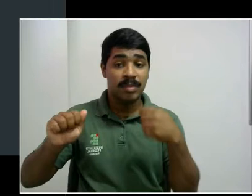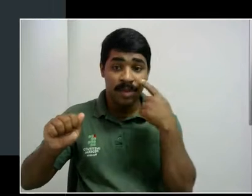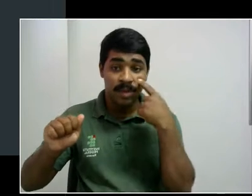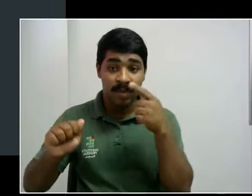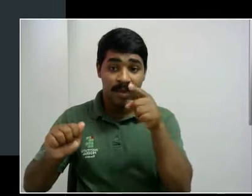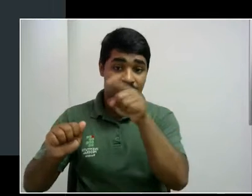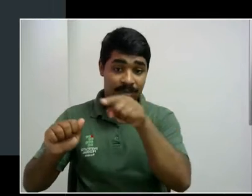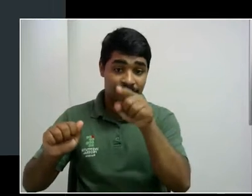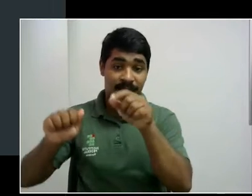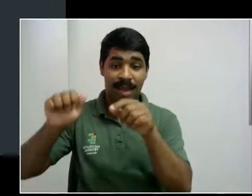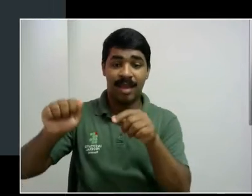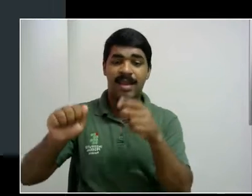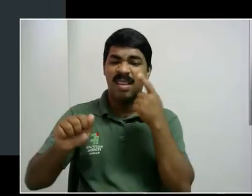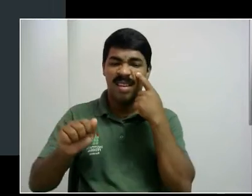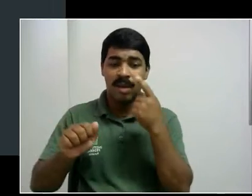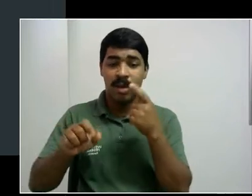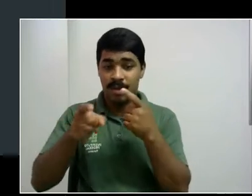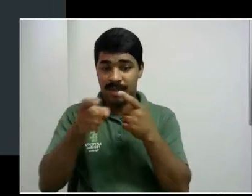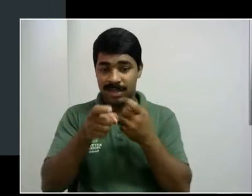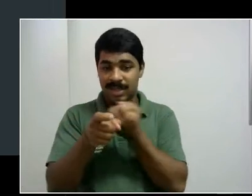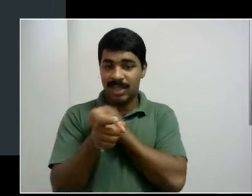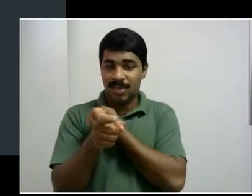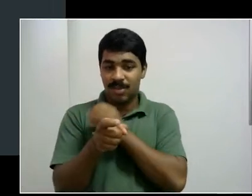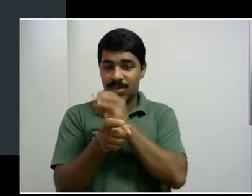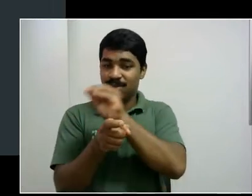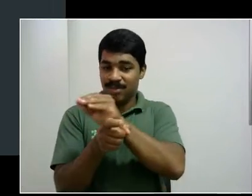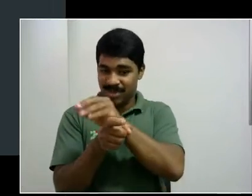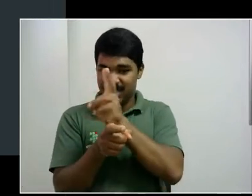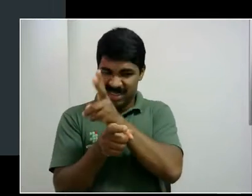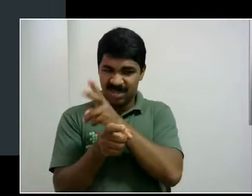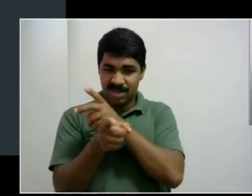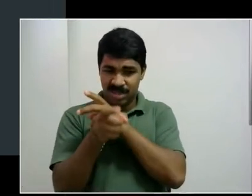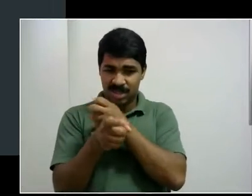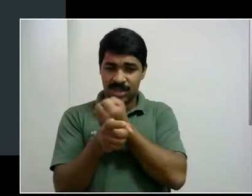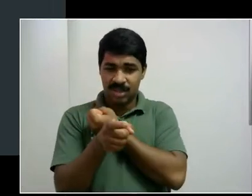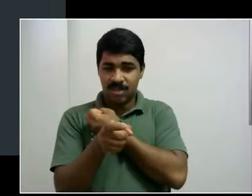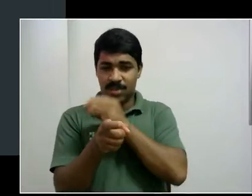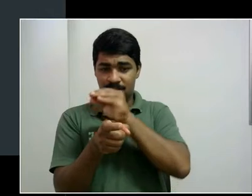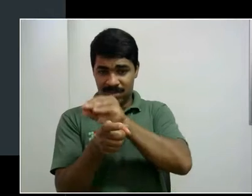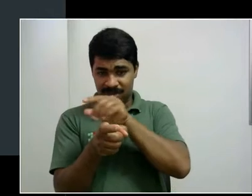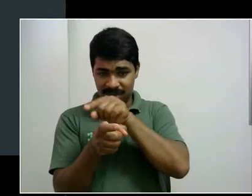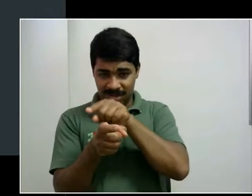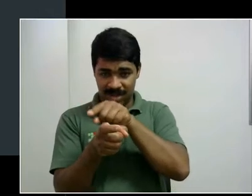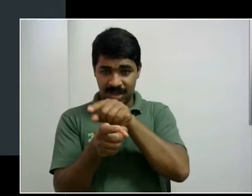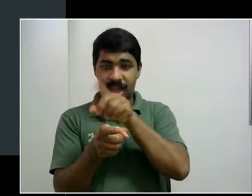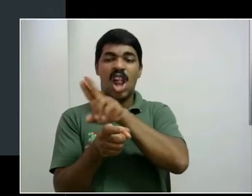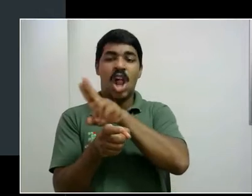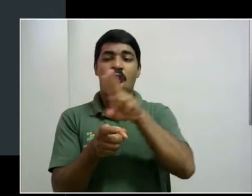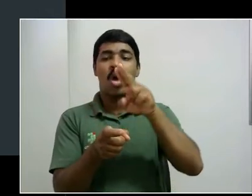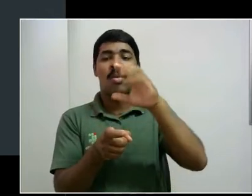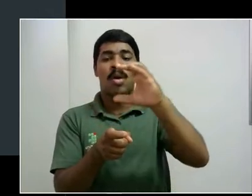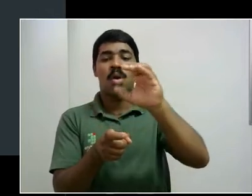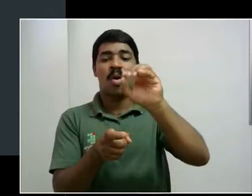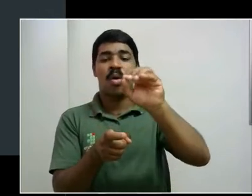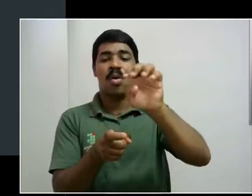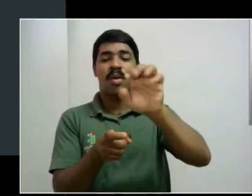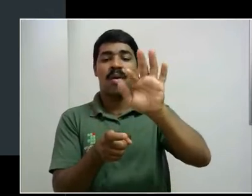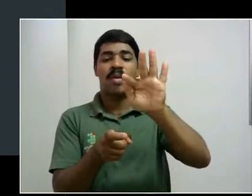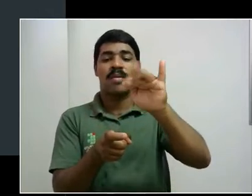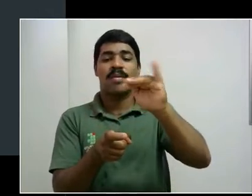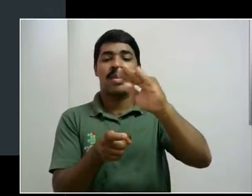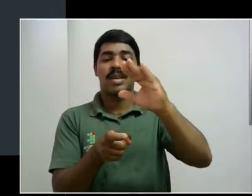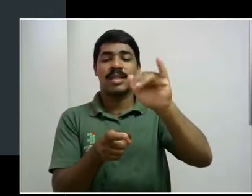aqui que está do lado do x, tá? Está acompanhando o x. Esse aqui a gente chama de coeficiente angular, certo? Da função. E é ele